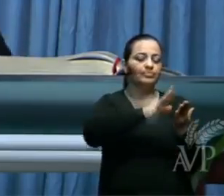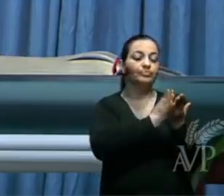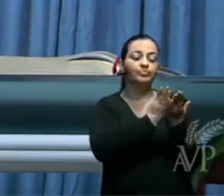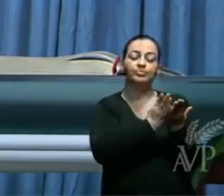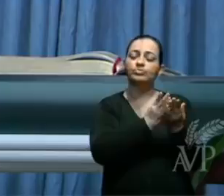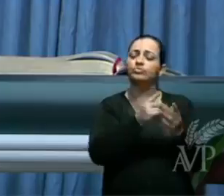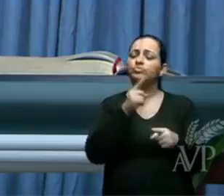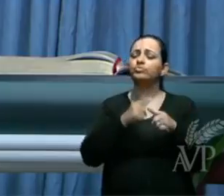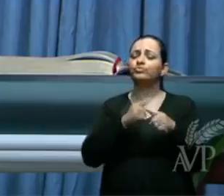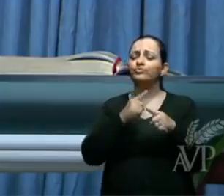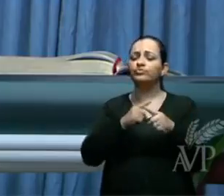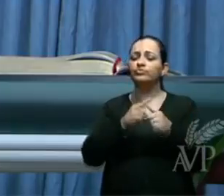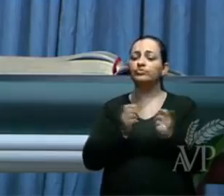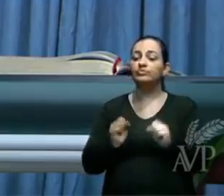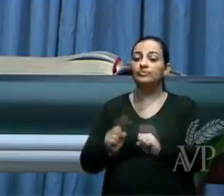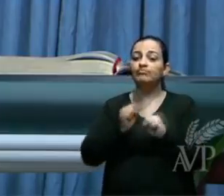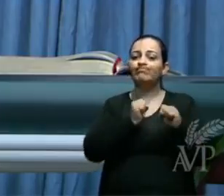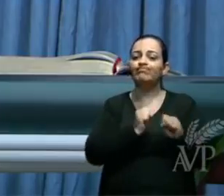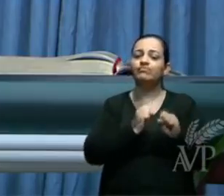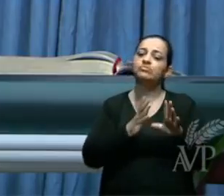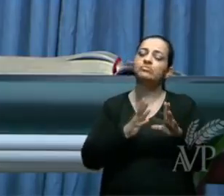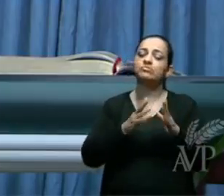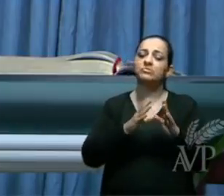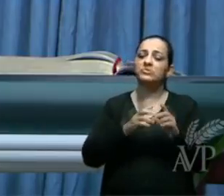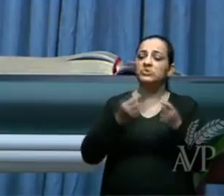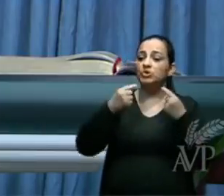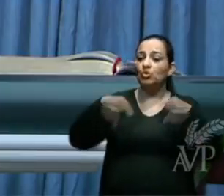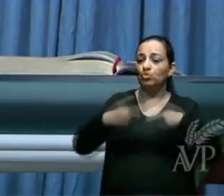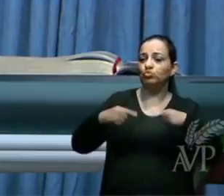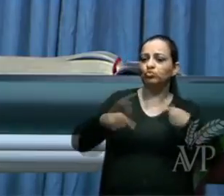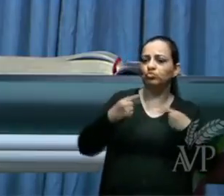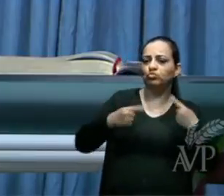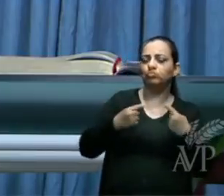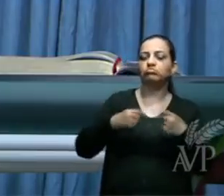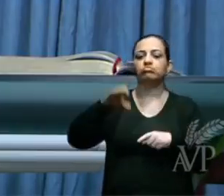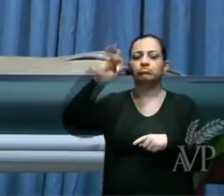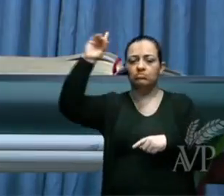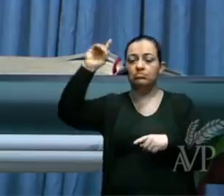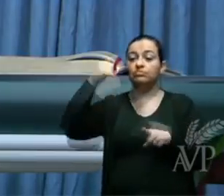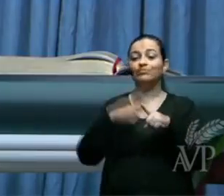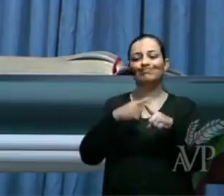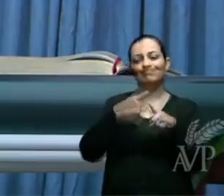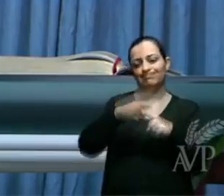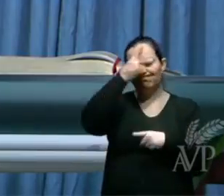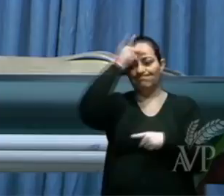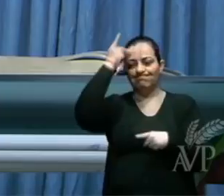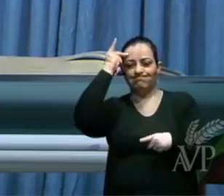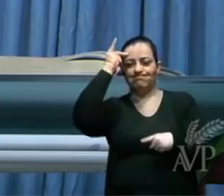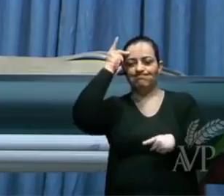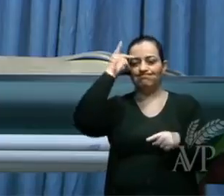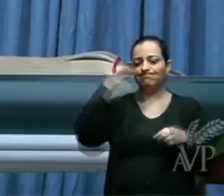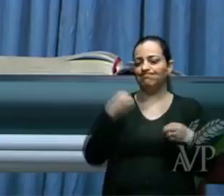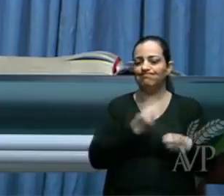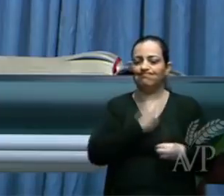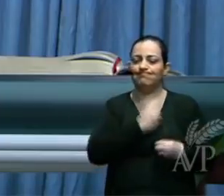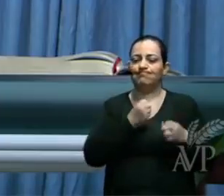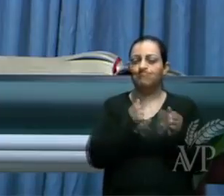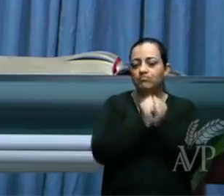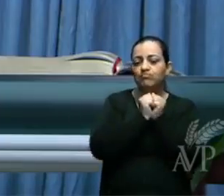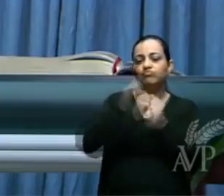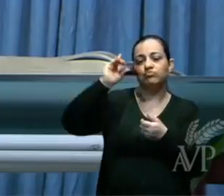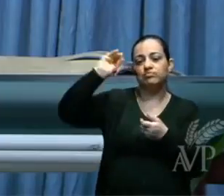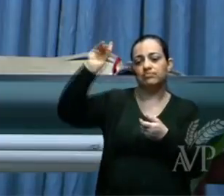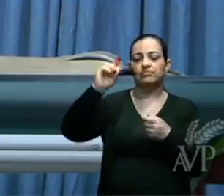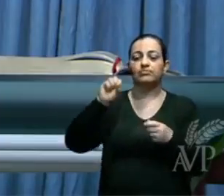que não haja oposição a deus porque nenhum opositor a deus vai morar com ele